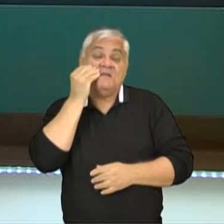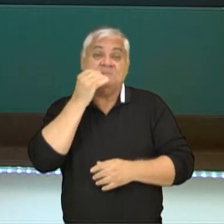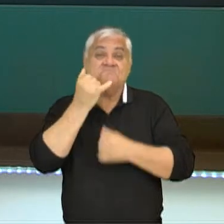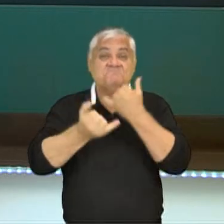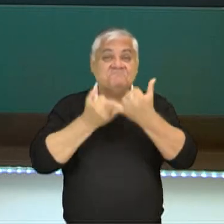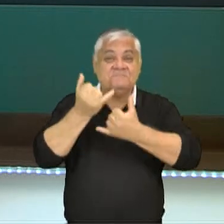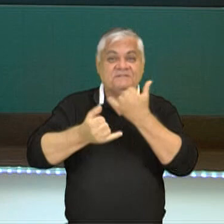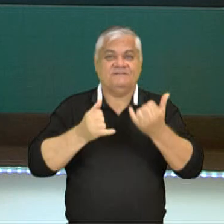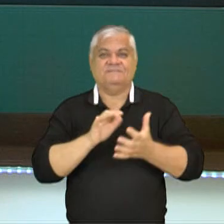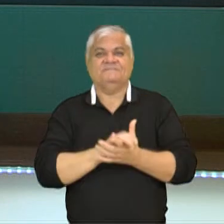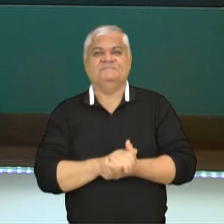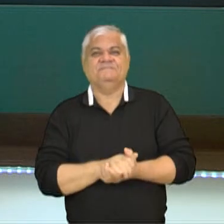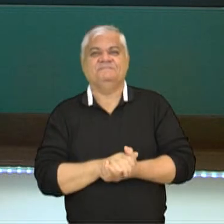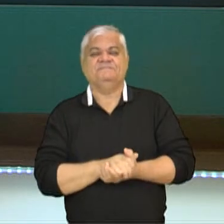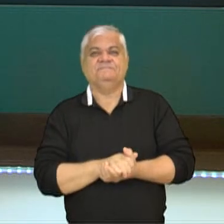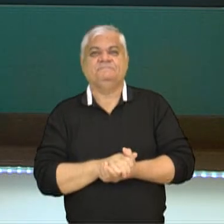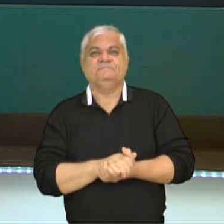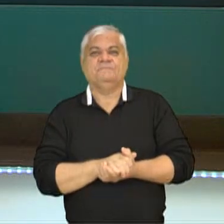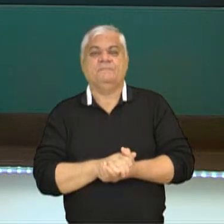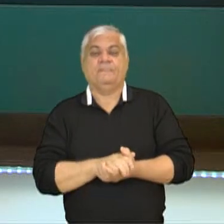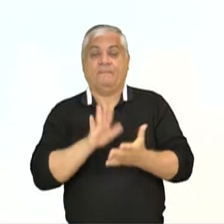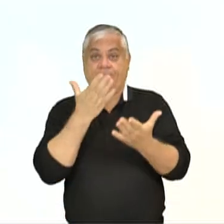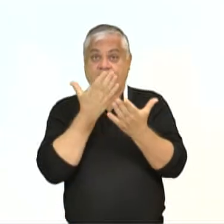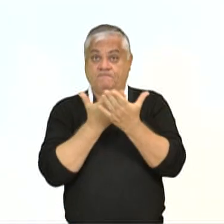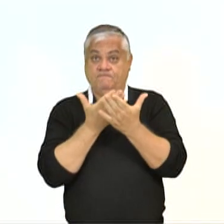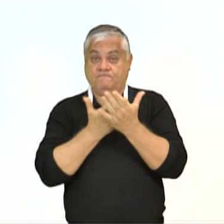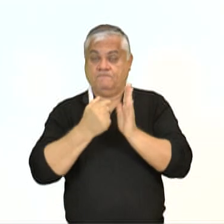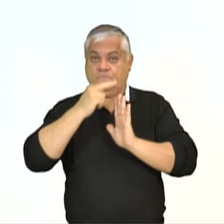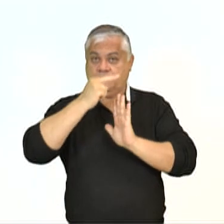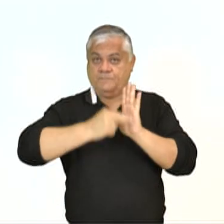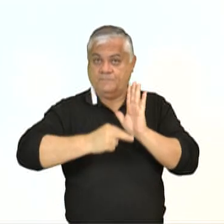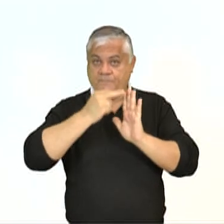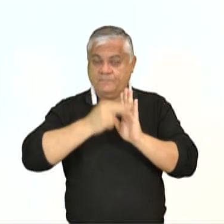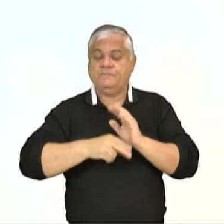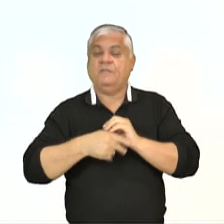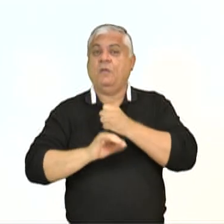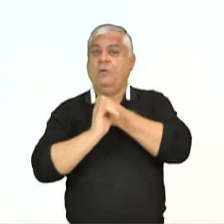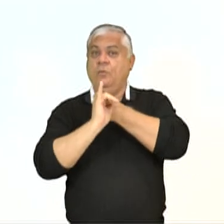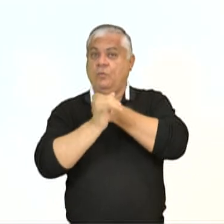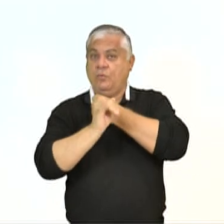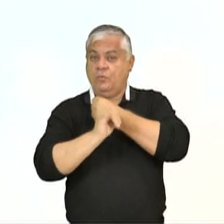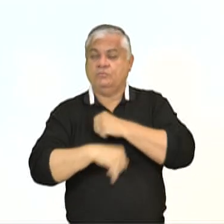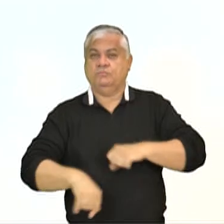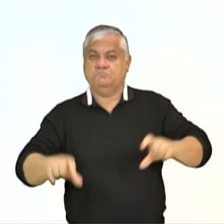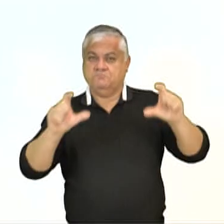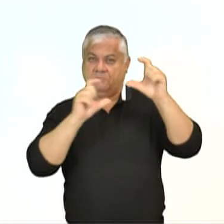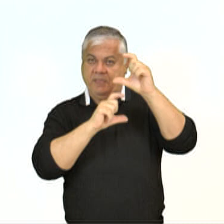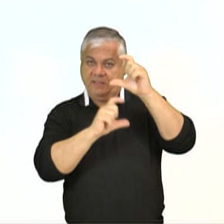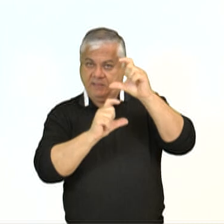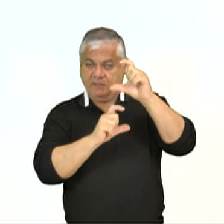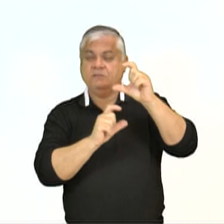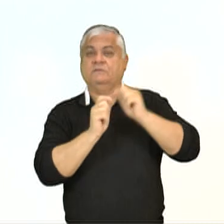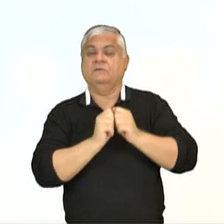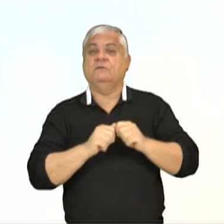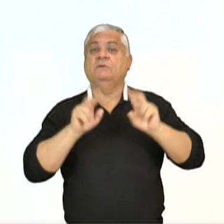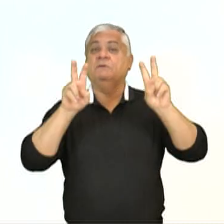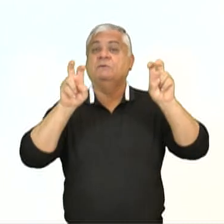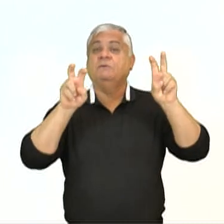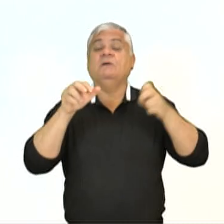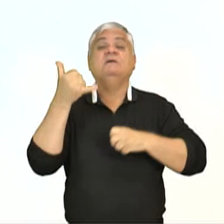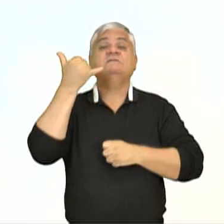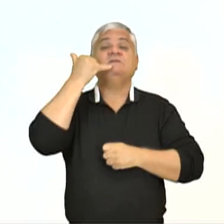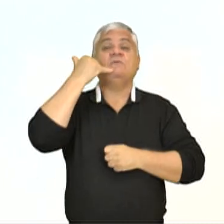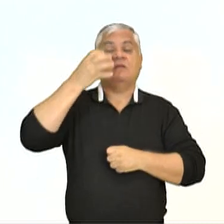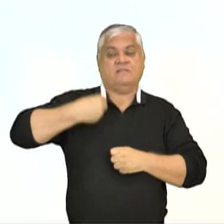jogos. Então, nessa aula nós lemos um conto, né, um fragmento de um conto intitulado O Celular em